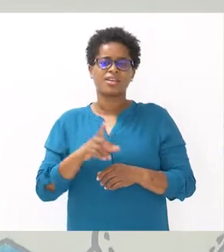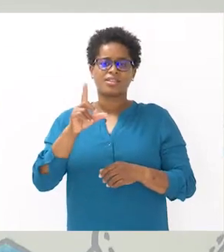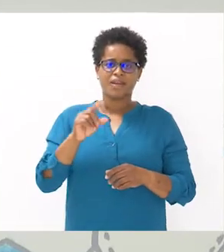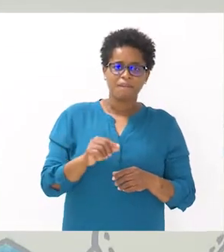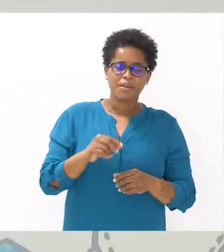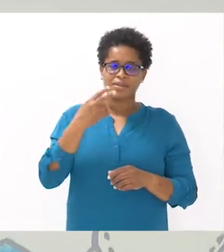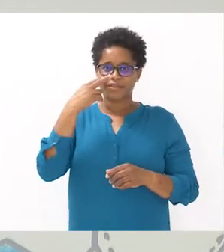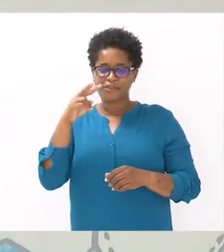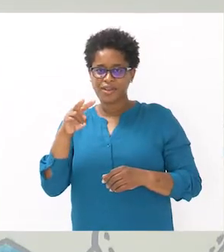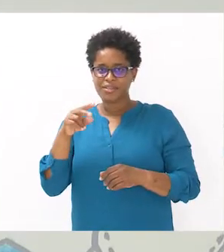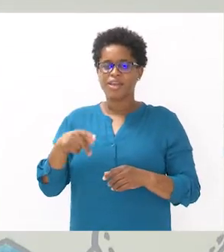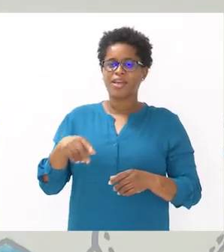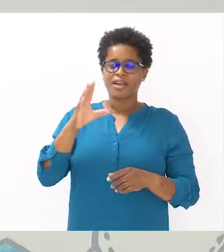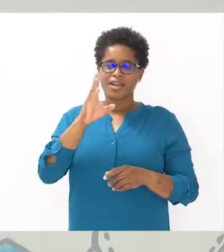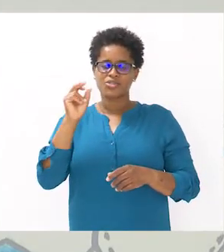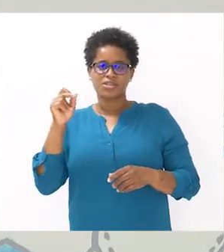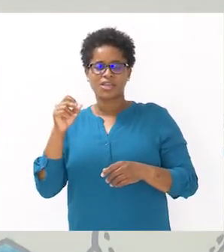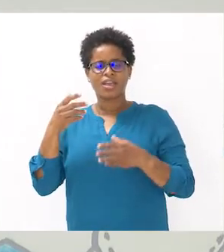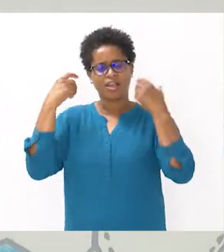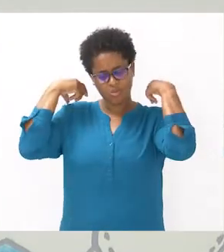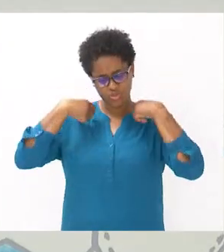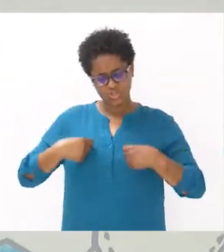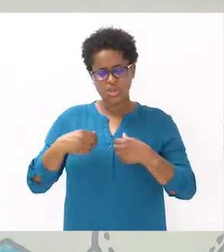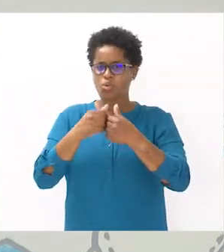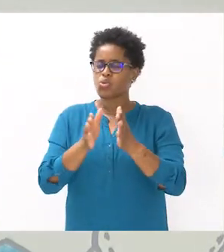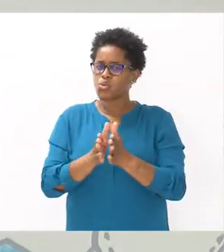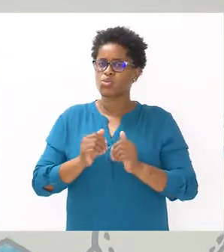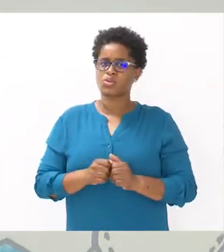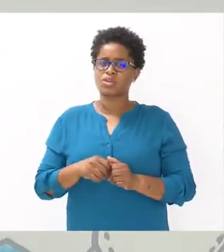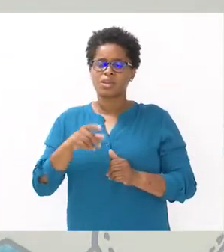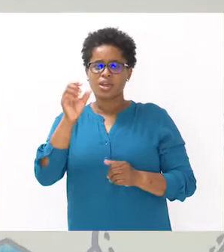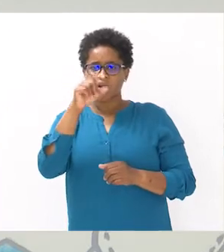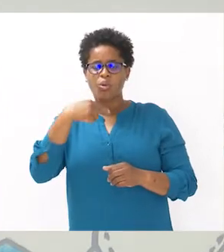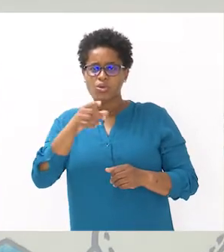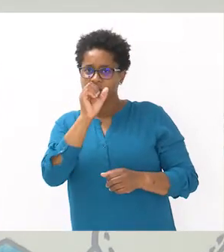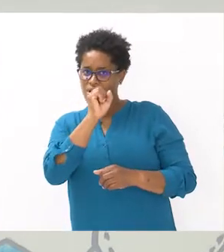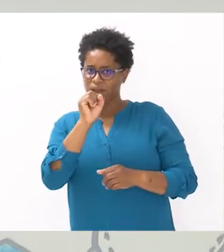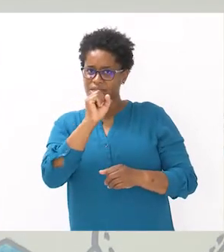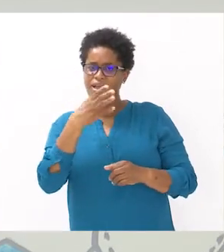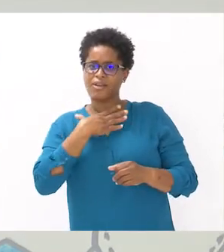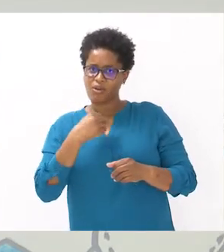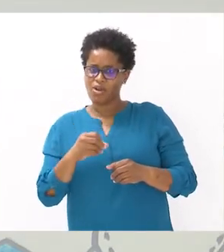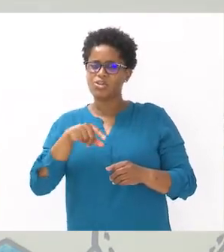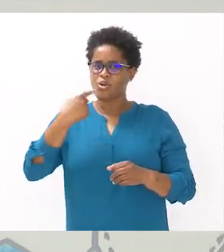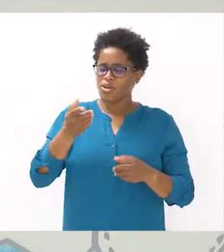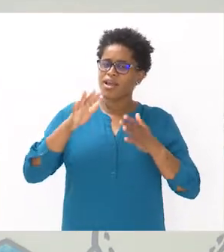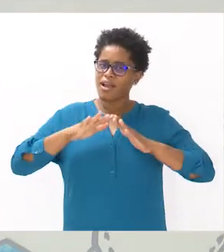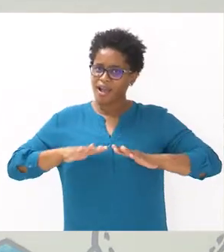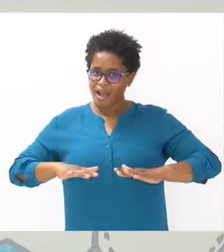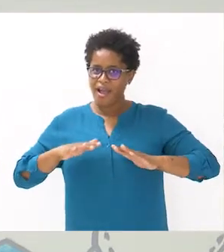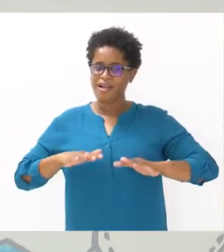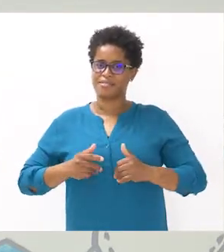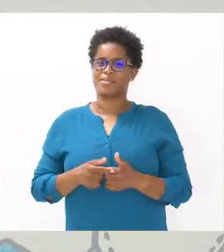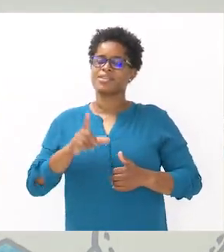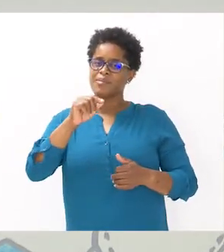que carrega a mochilinha com tudo. A joaninha que gosta de cantar. A Joaninha que é mais calma, não é?